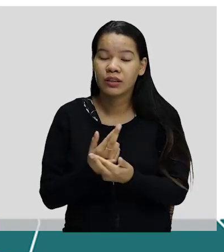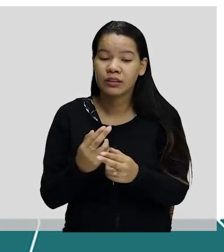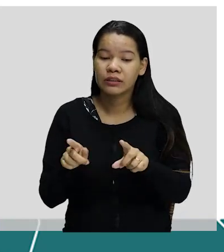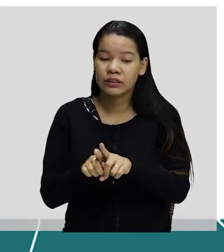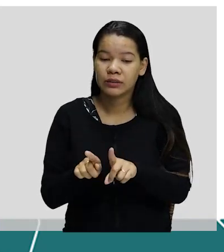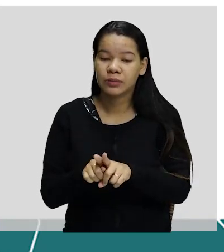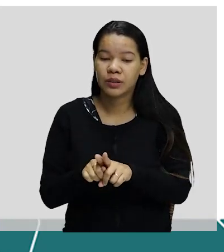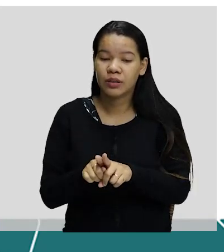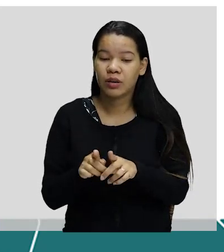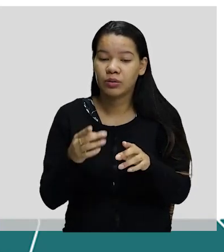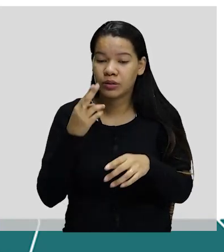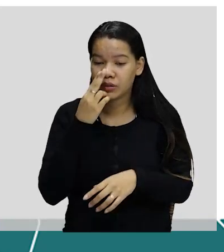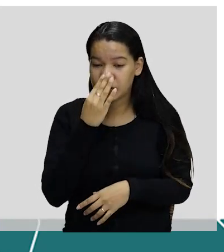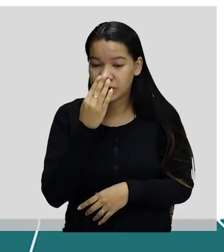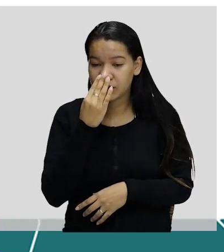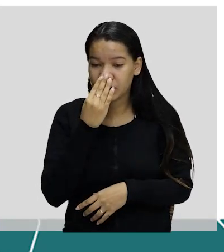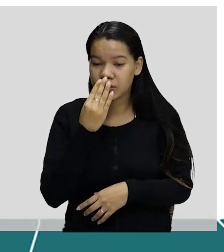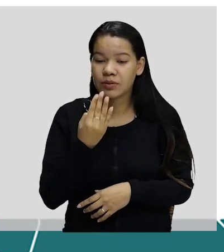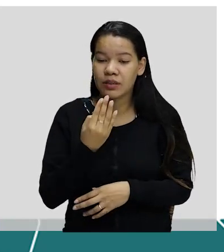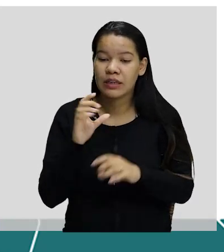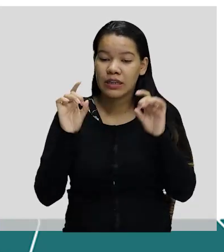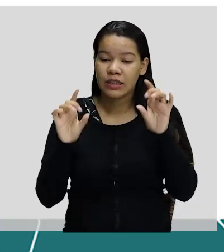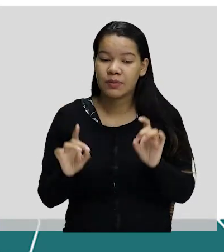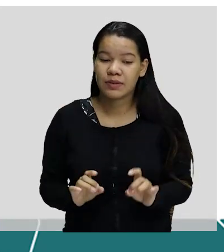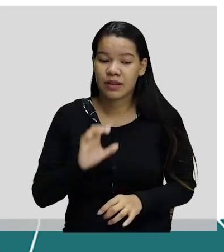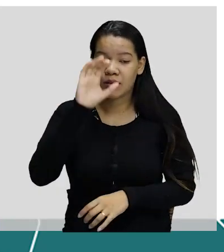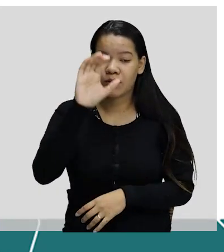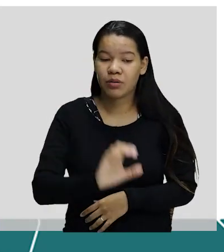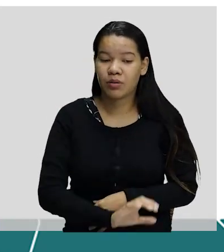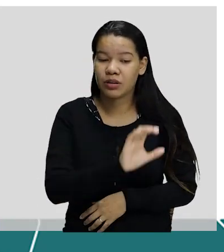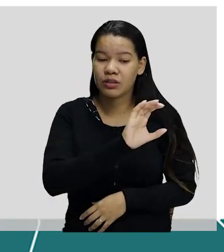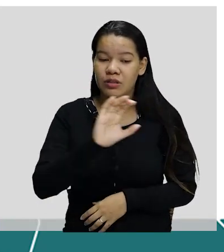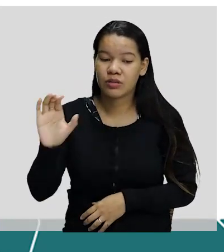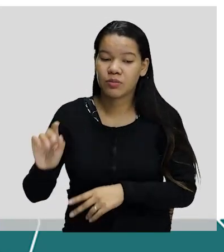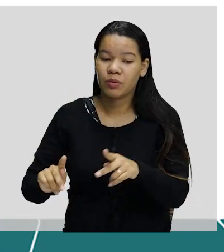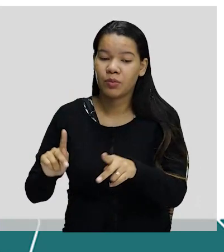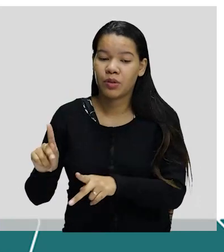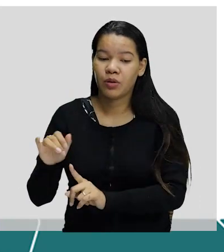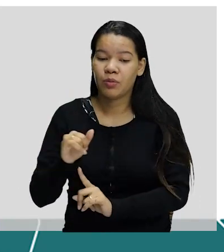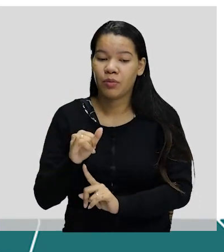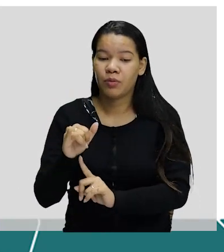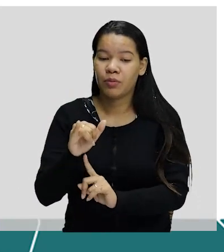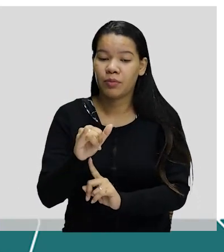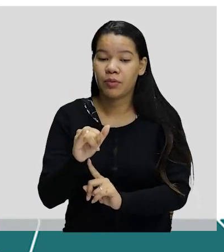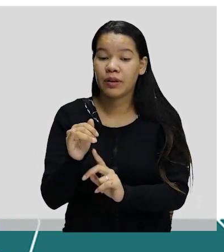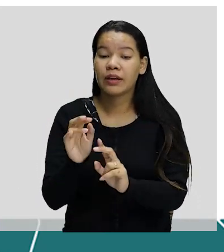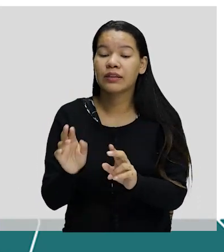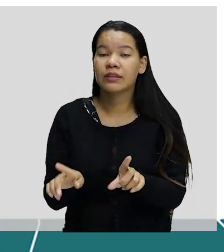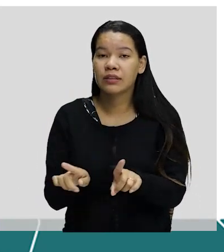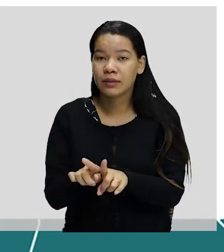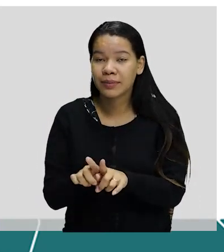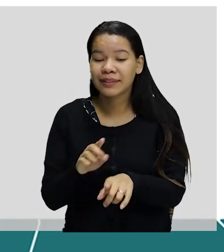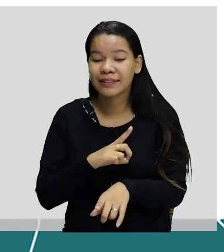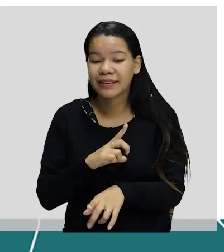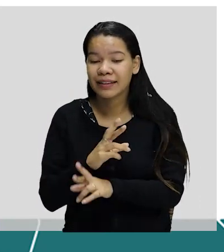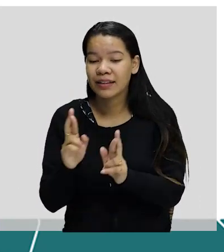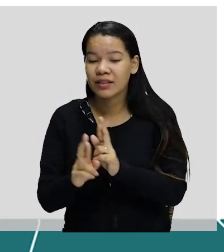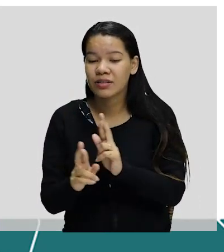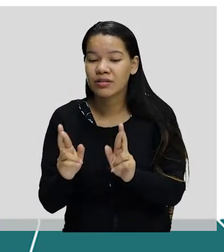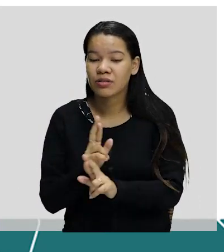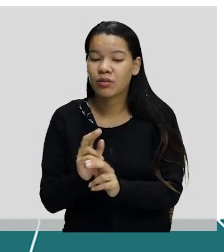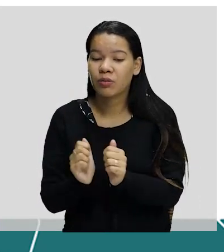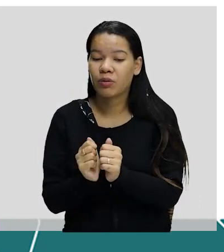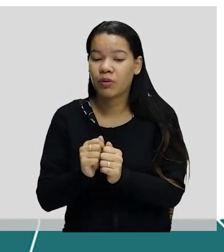popular, o Bumba Meu Boi envolve a devoção aos santos juninos, São João, São Pedro e